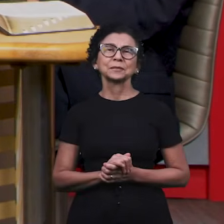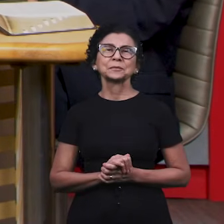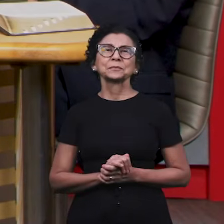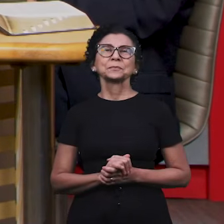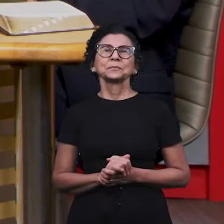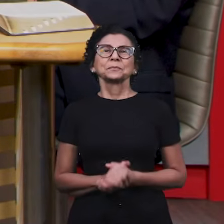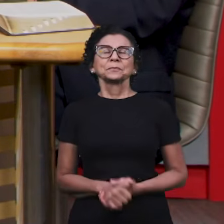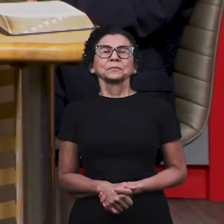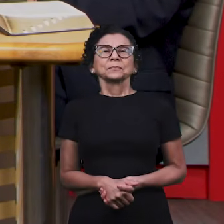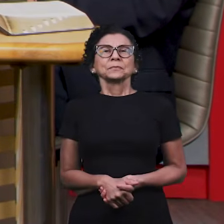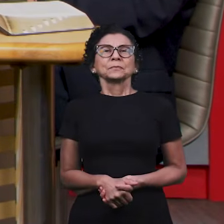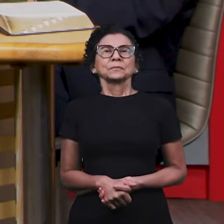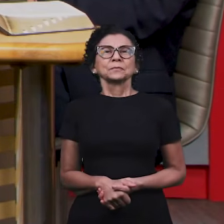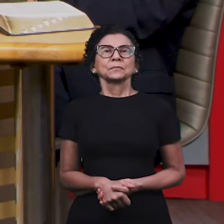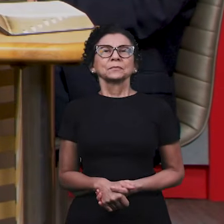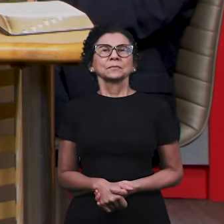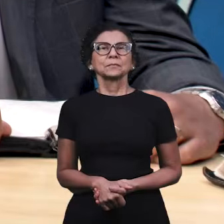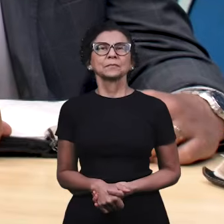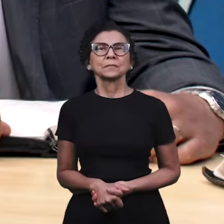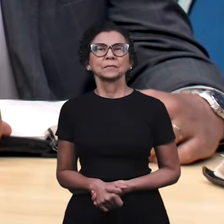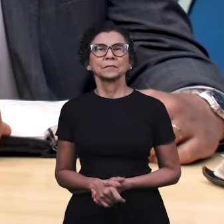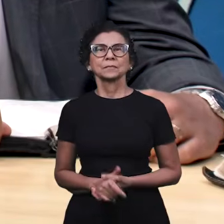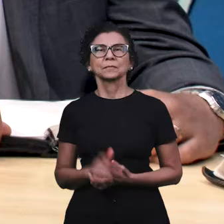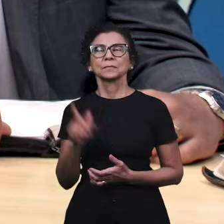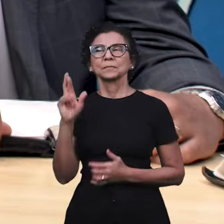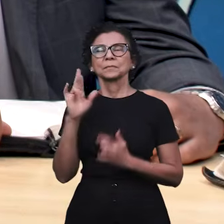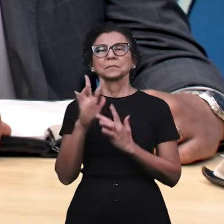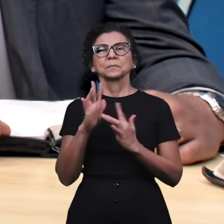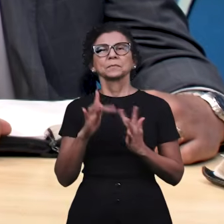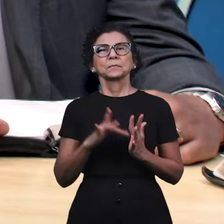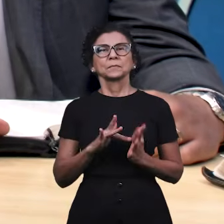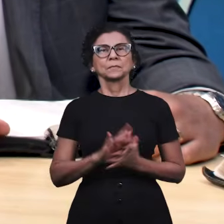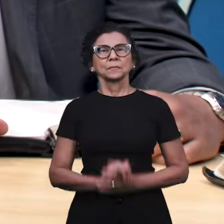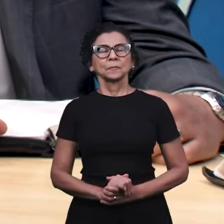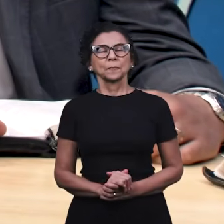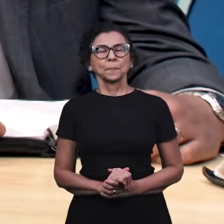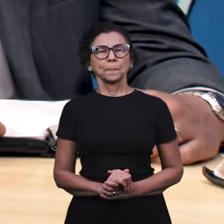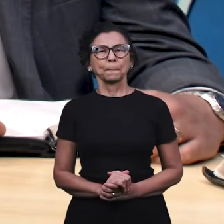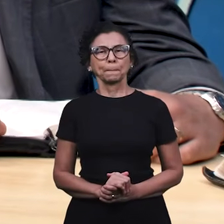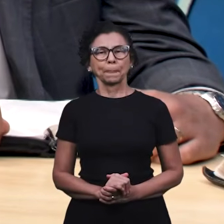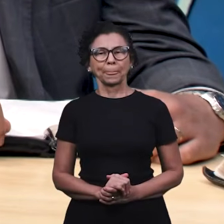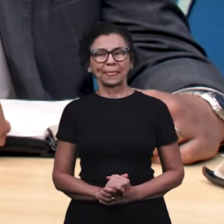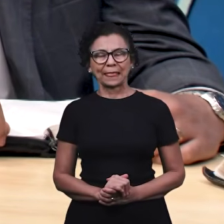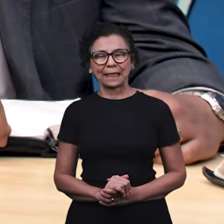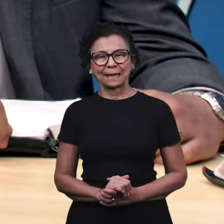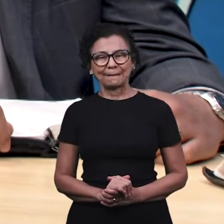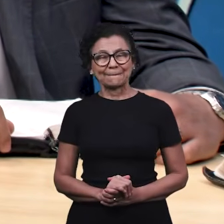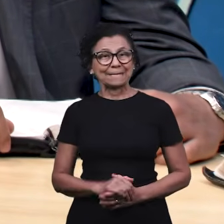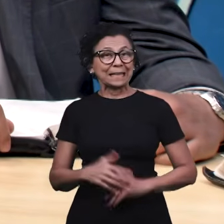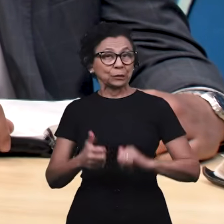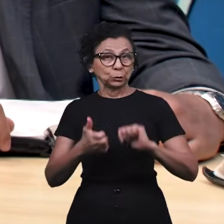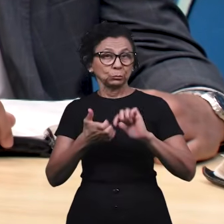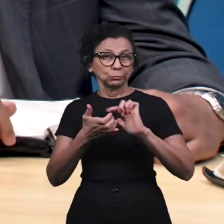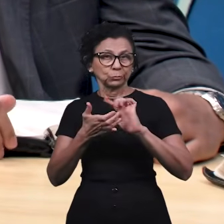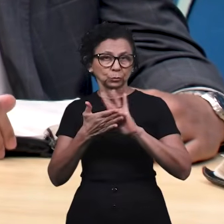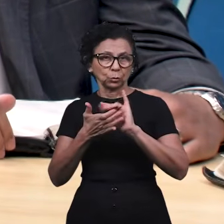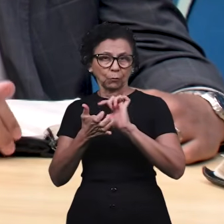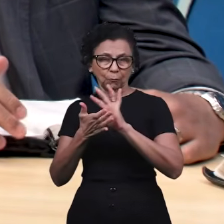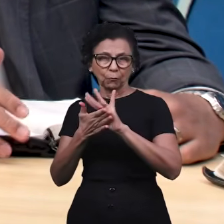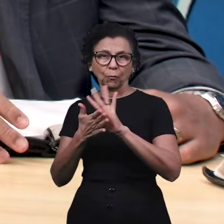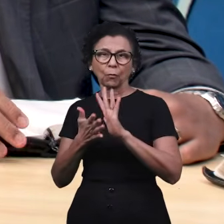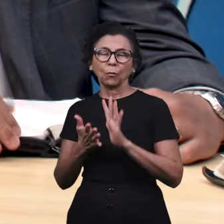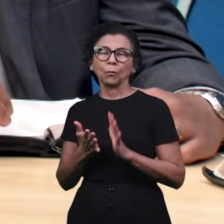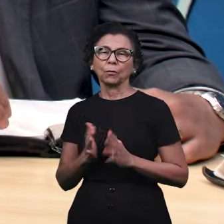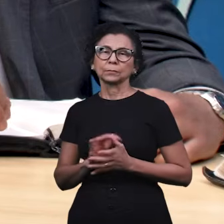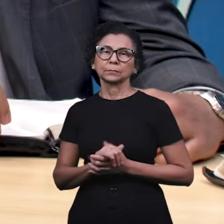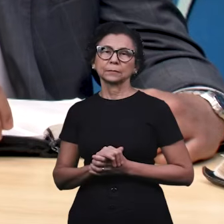exatamente como as coisas são. Amém, Pai do Senhor Jesus. O louvor, aquele que faz parte do